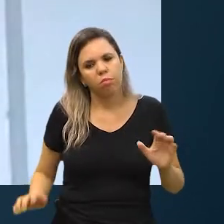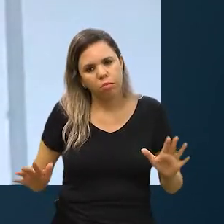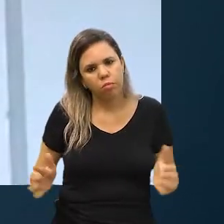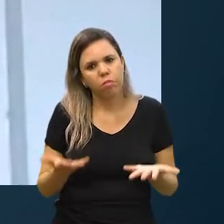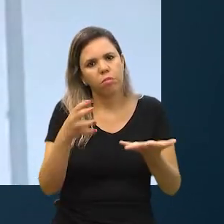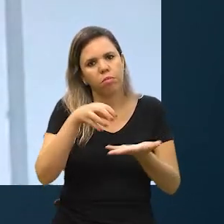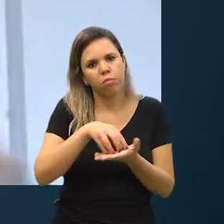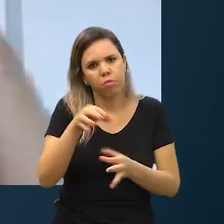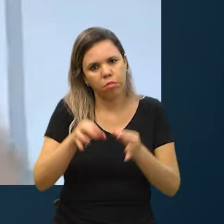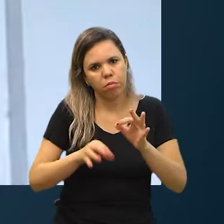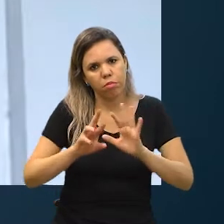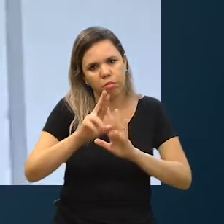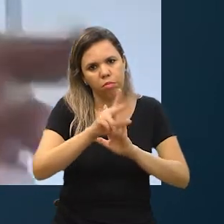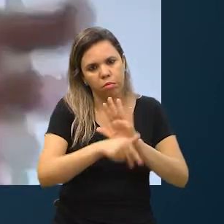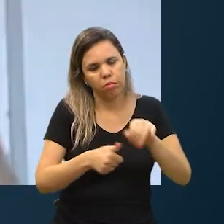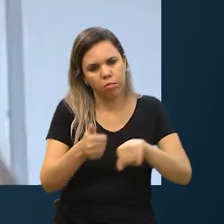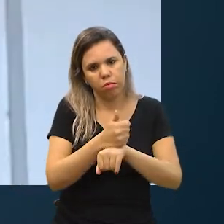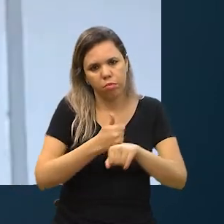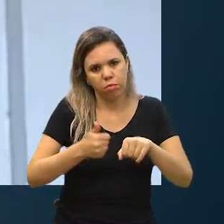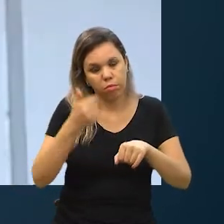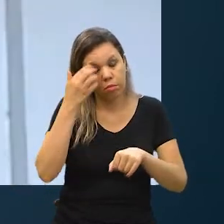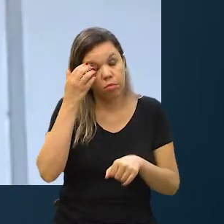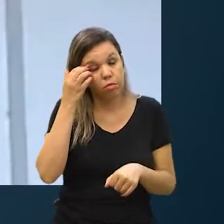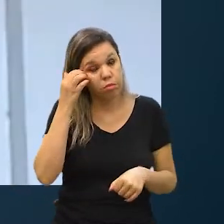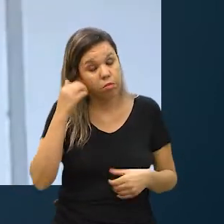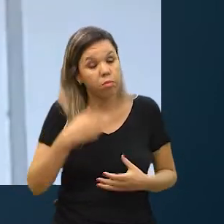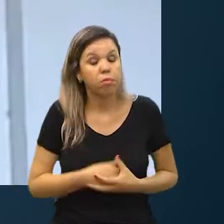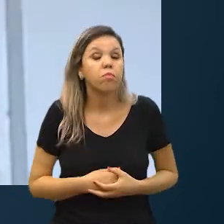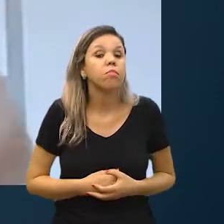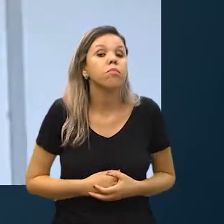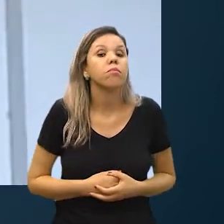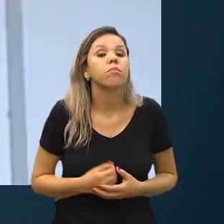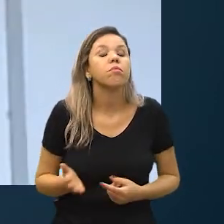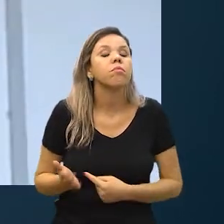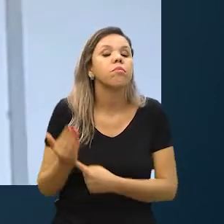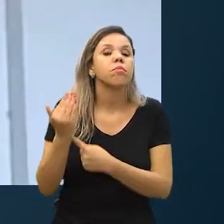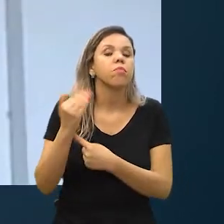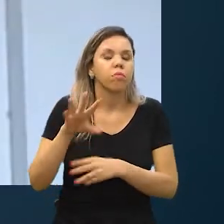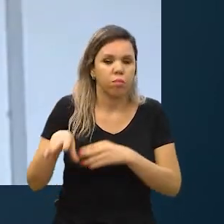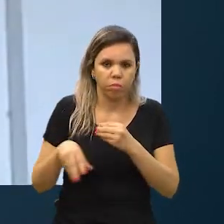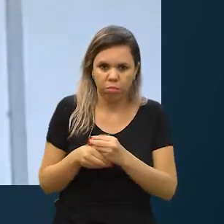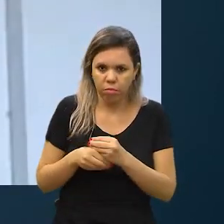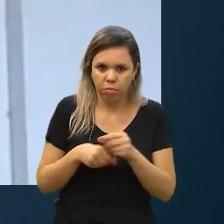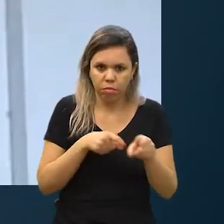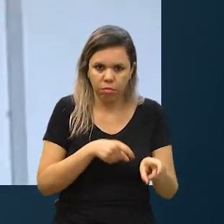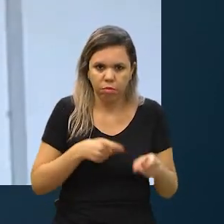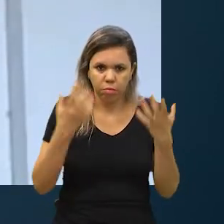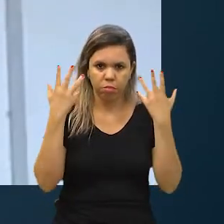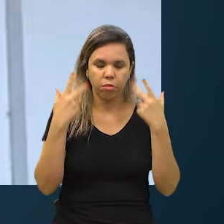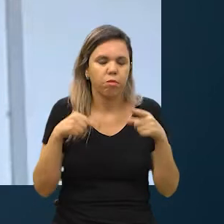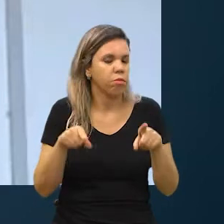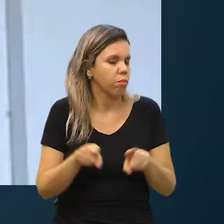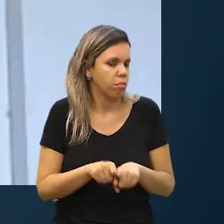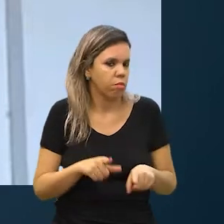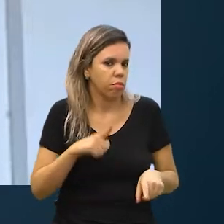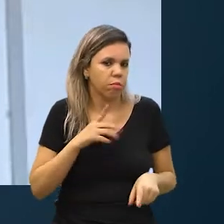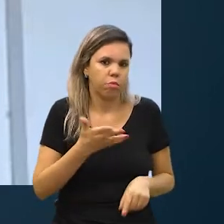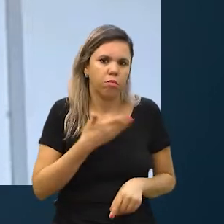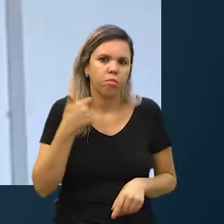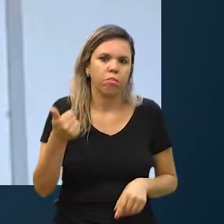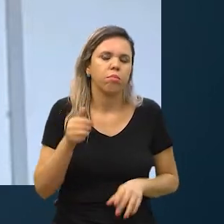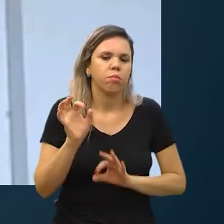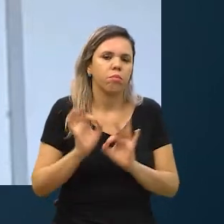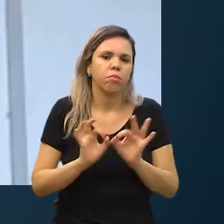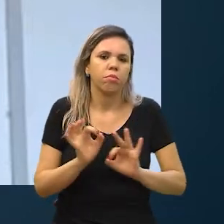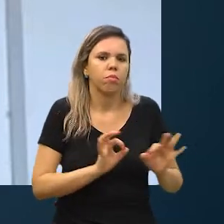empoderar departamentos jurídicos de diversos setores, de diversas áreas, com tecnologia, e aí no agro especificamente, para